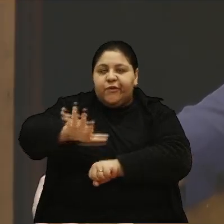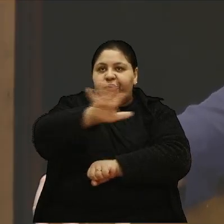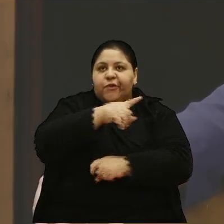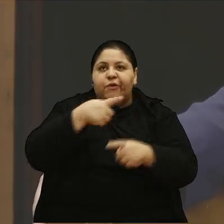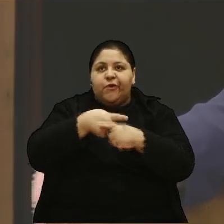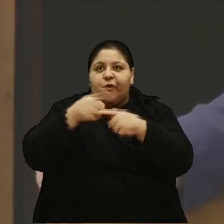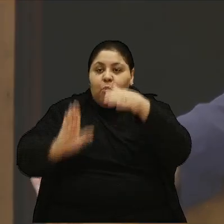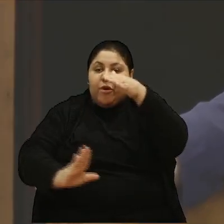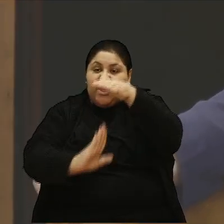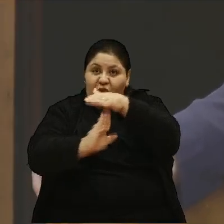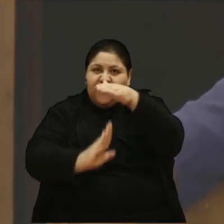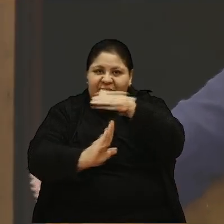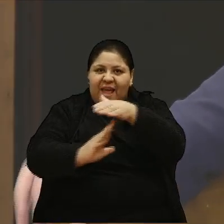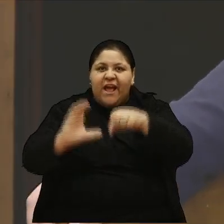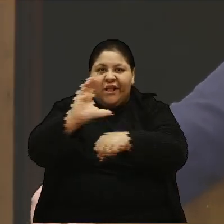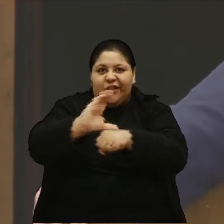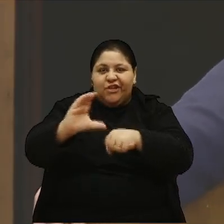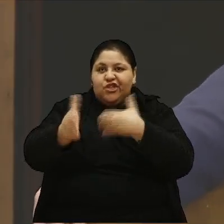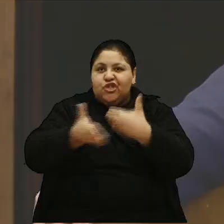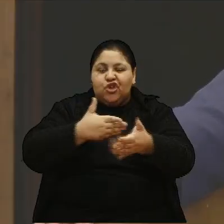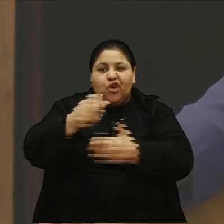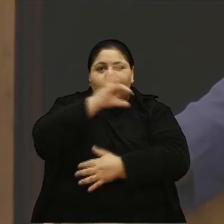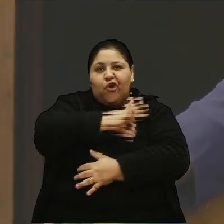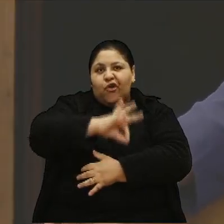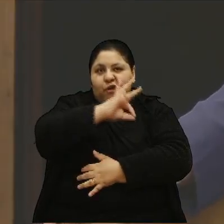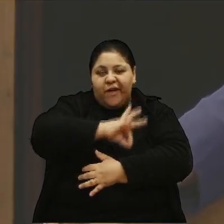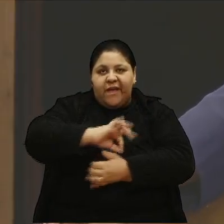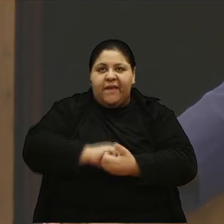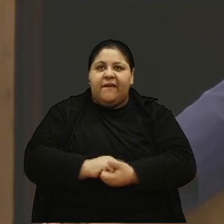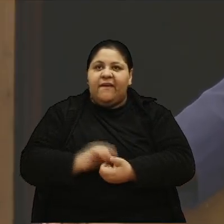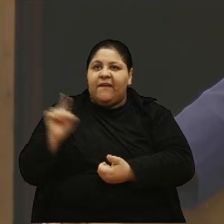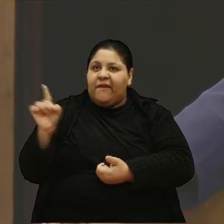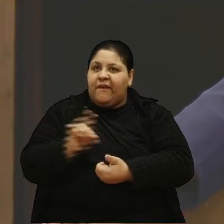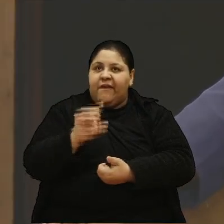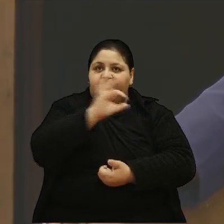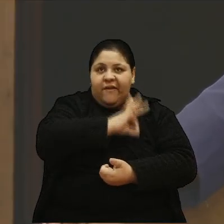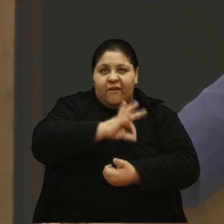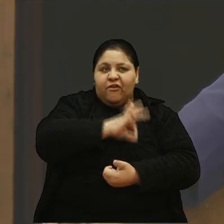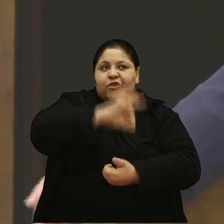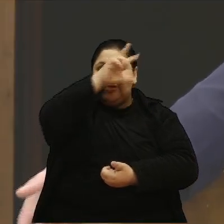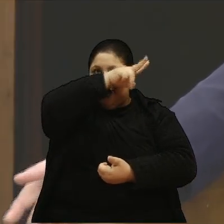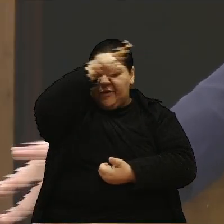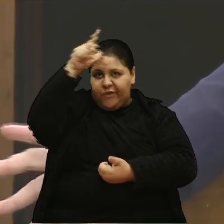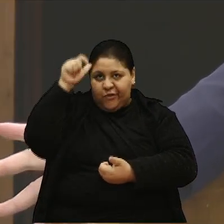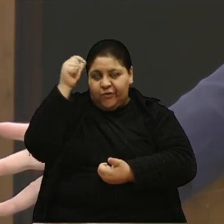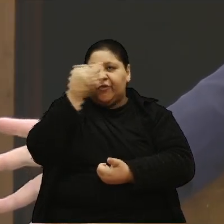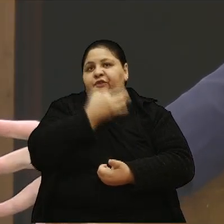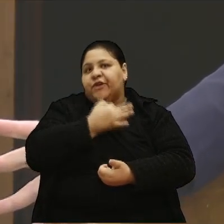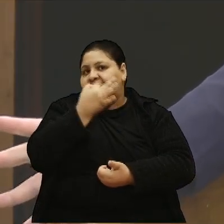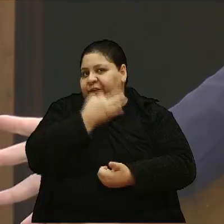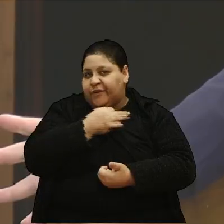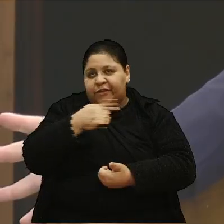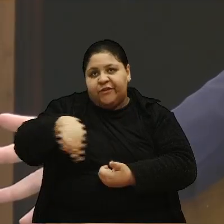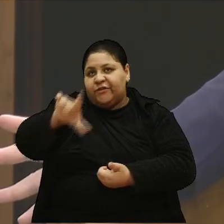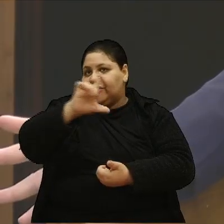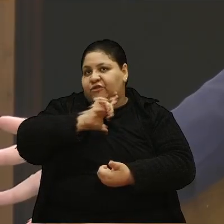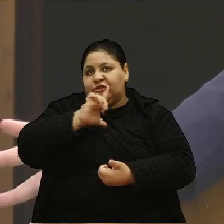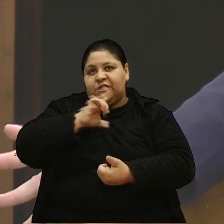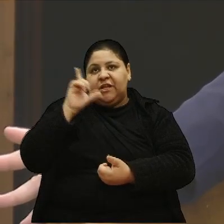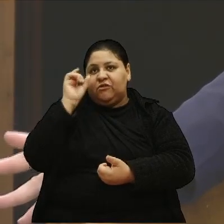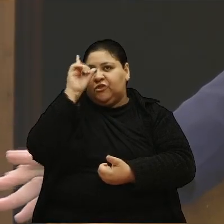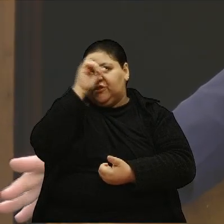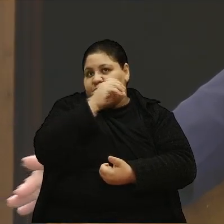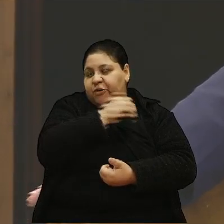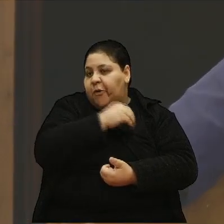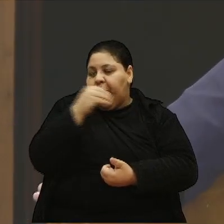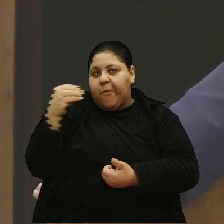constitucional para o salário de qualquer servidor público municipal é o salário do prefeito. Em Caxias do Sul, nós não temos uma dificuldade de ter médicos